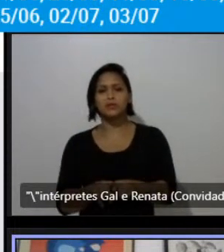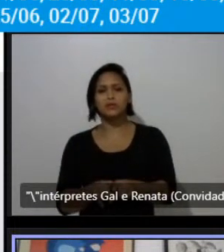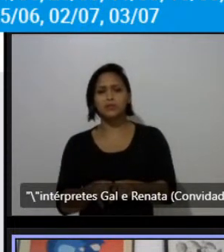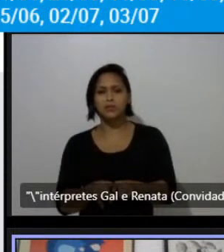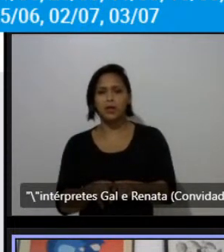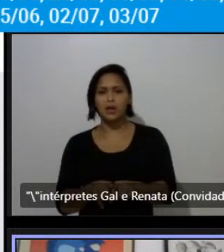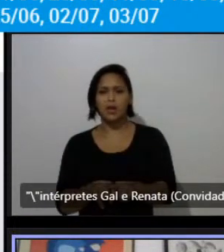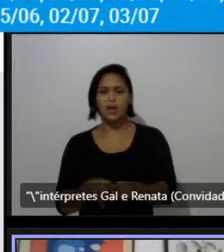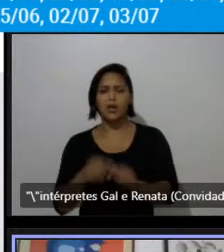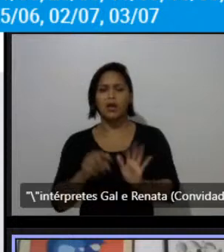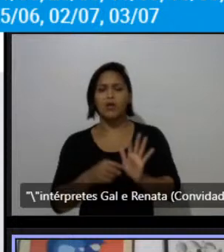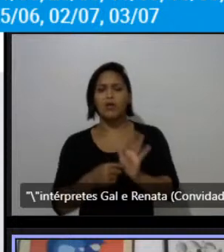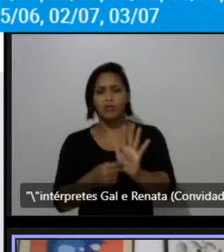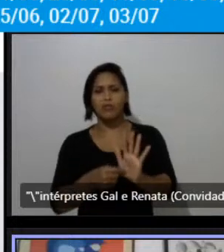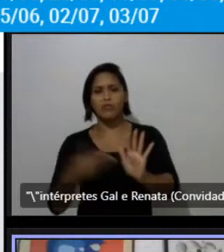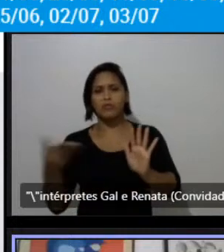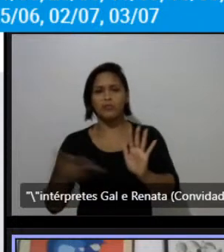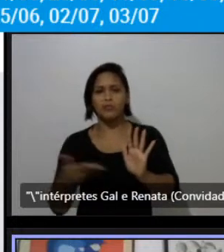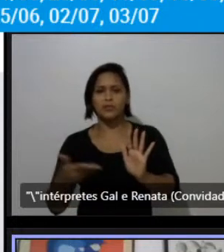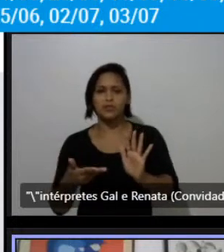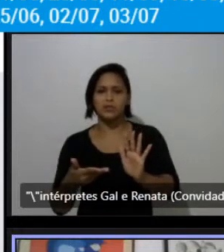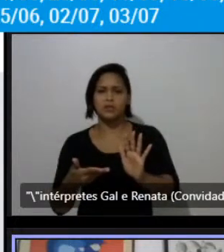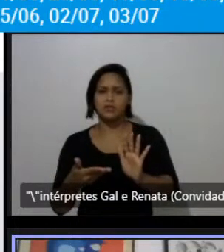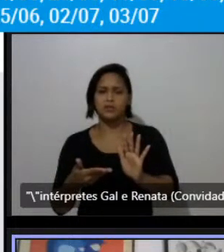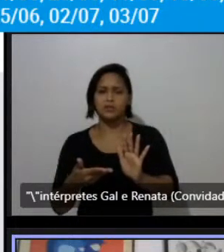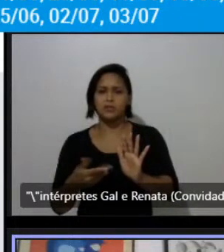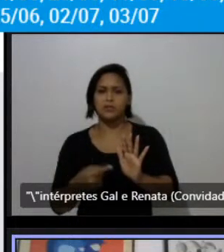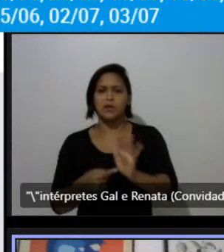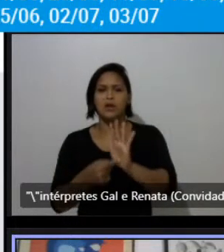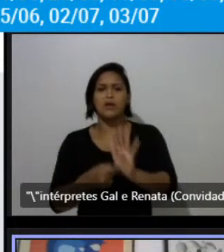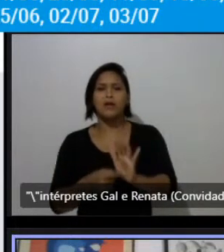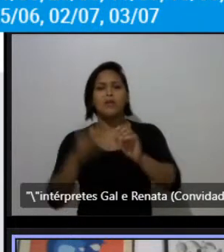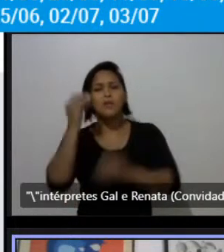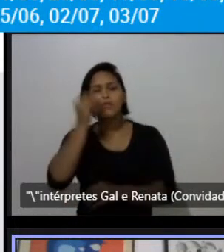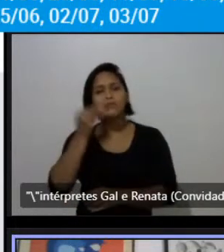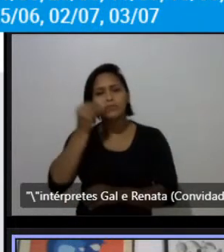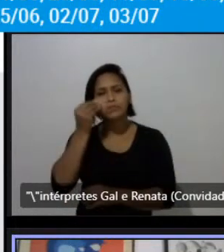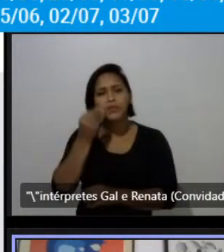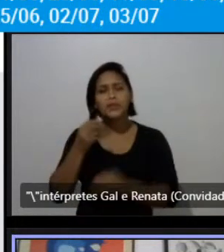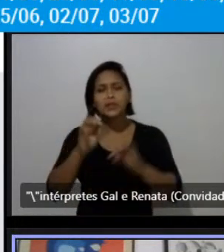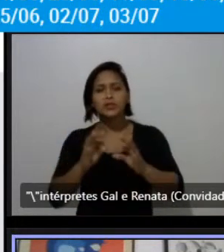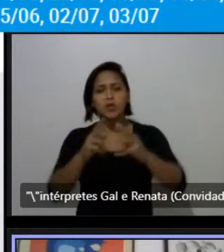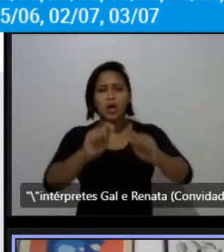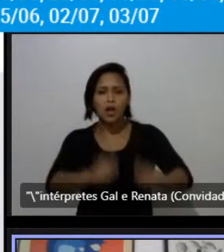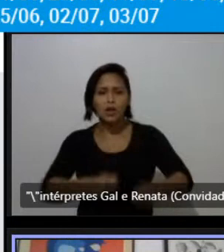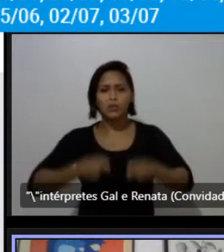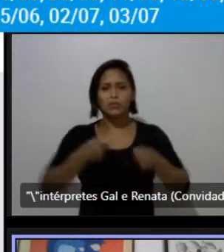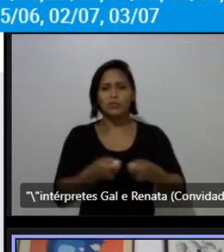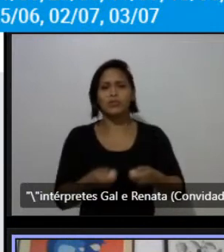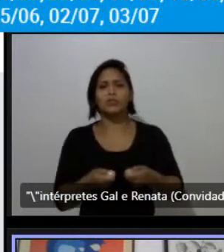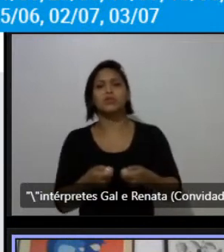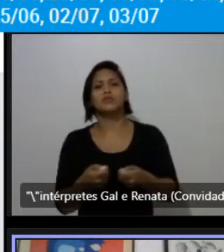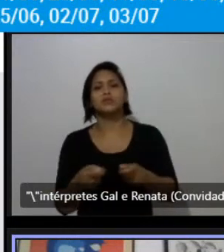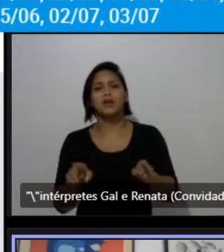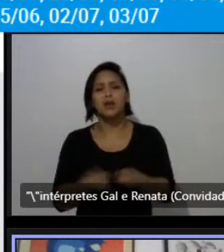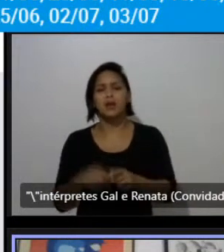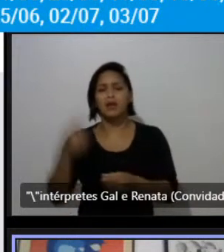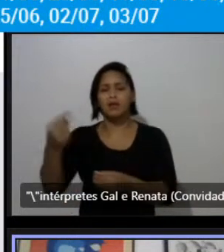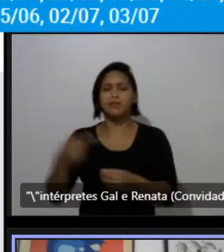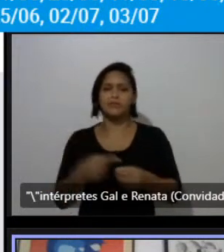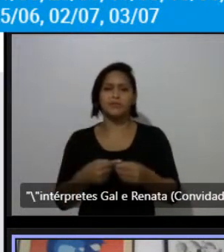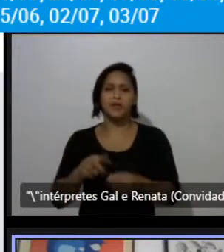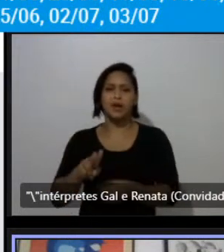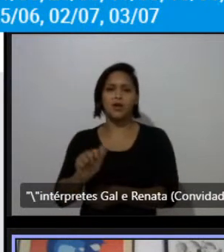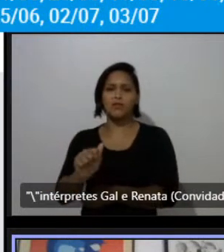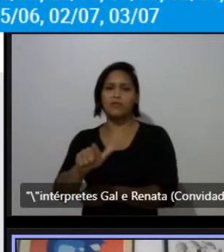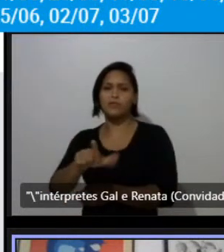eu trouxe aí, né, para a gente trazer um pouco da experiência do Fórum de Lutas do Vale do Paraíba, onde se